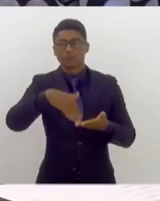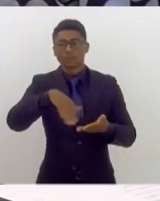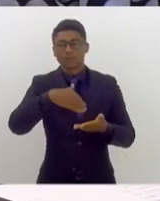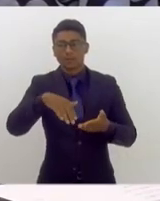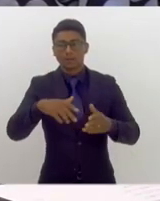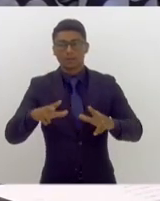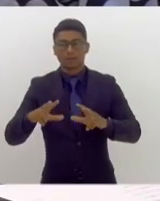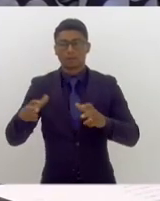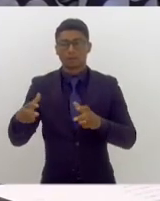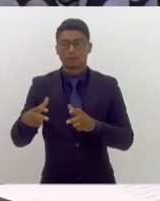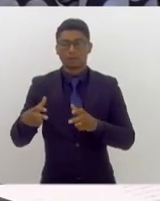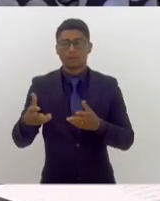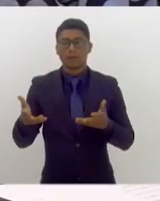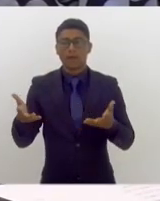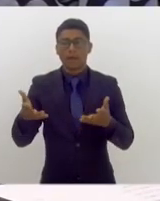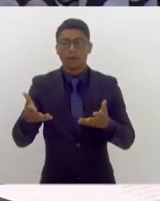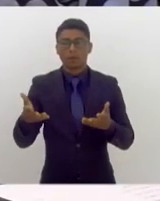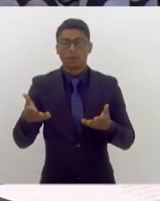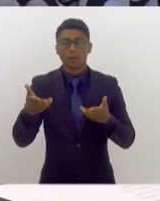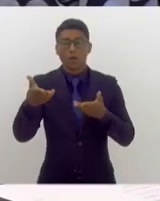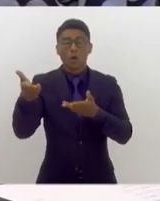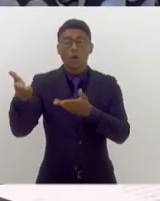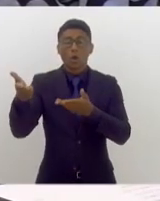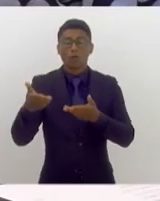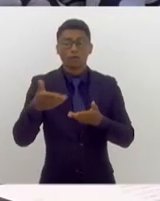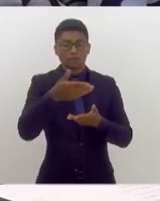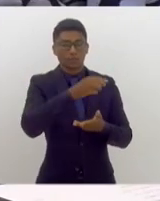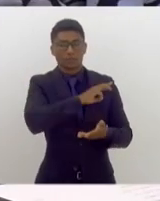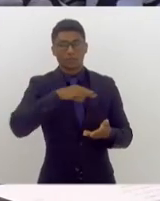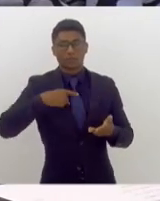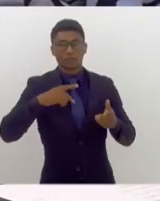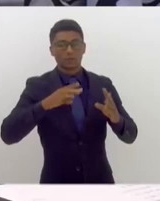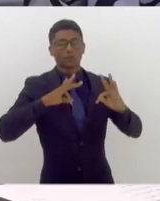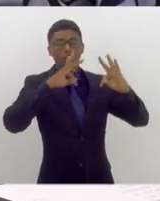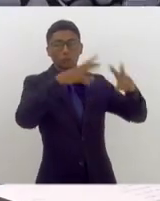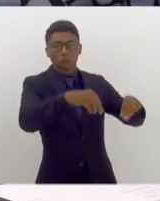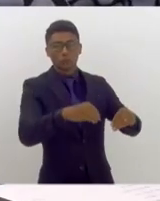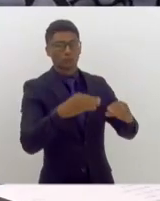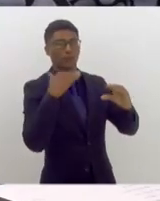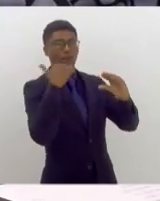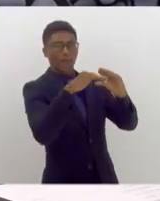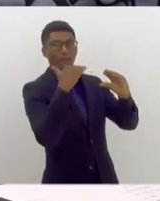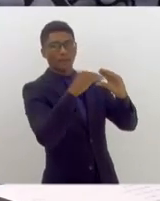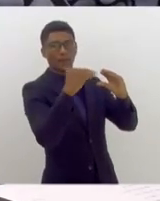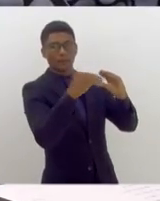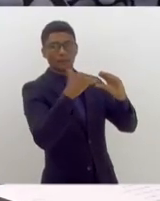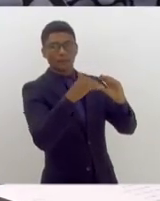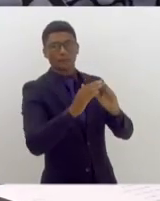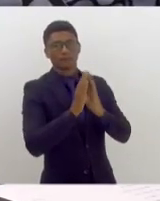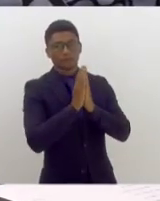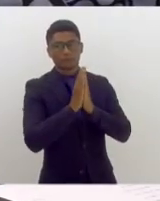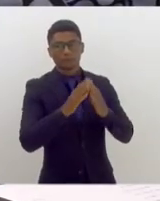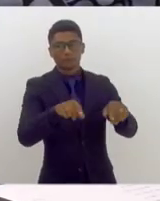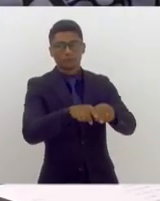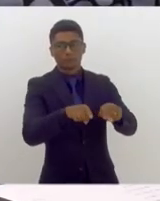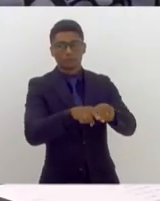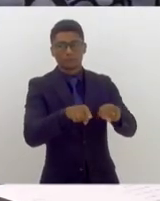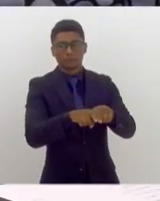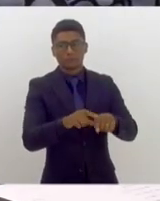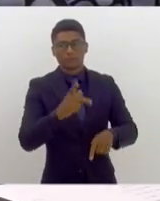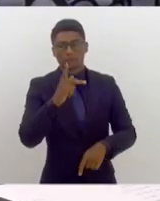que, a partir de agora, todos os convites ao Ministério Público sejam encaminhados, além do Cabo Educação, também à 2ª Promotoria de Educação da